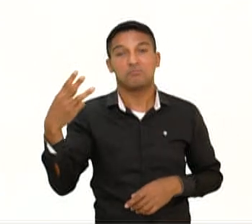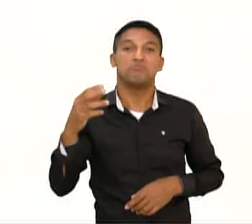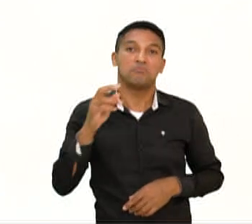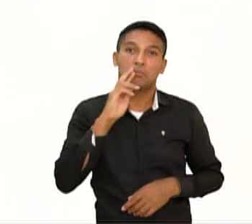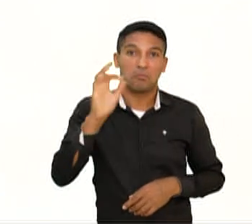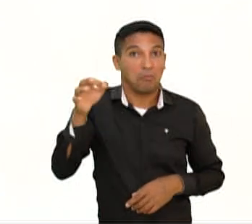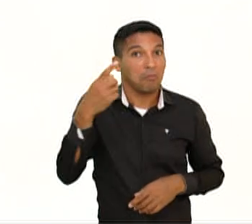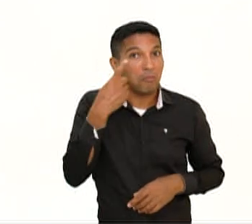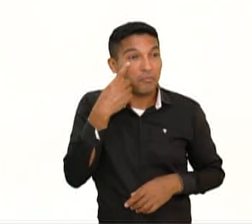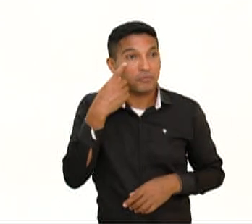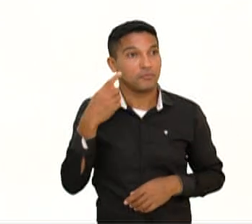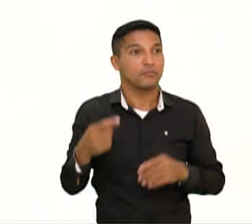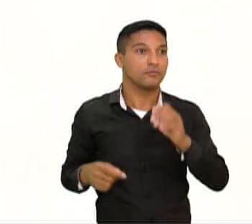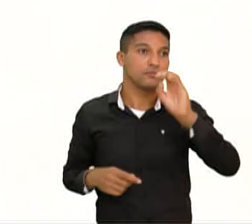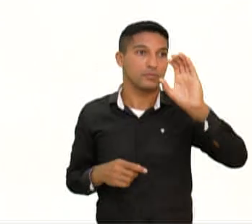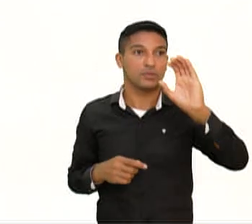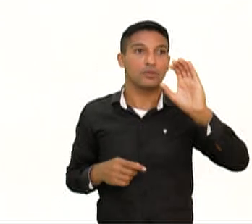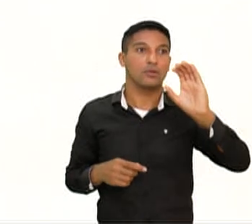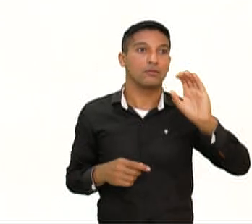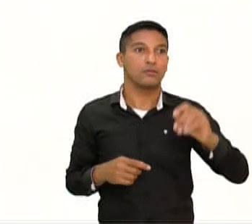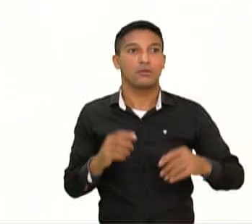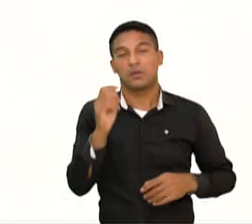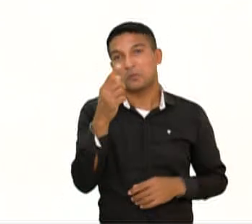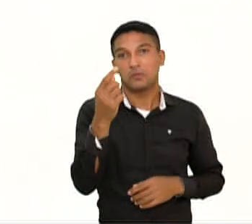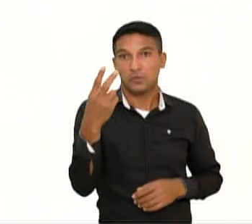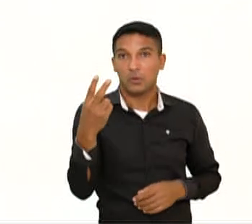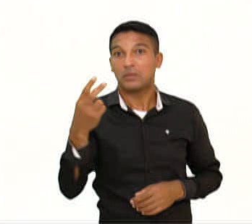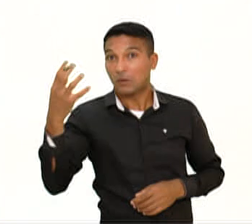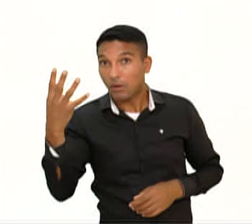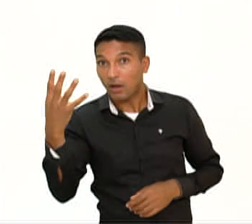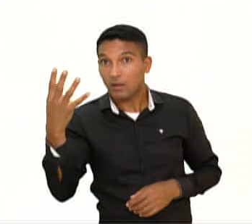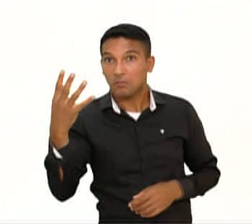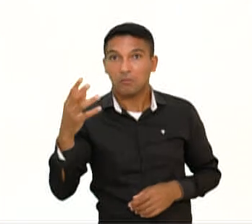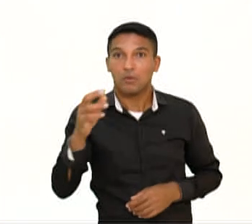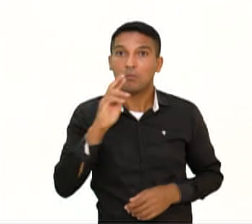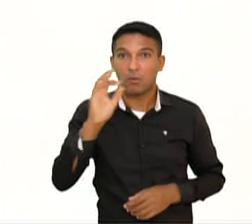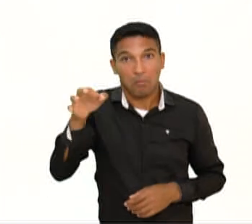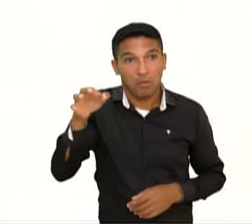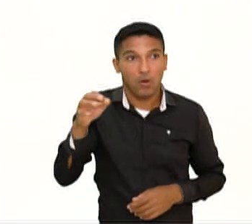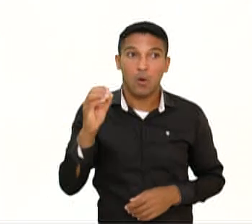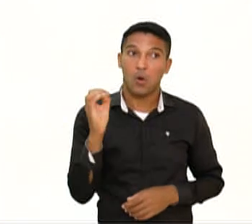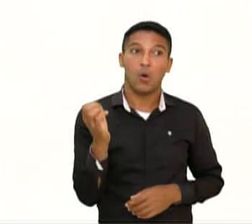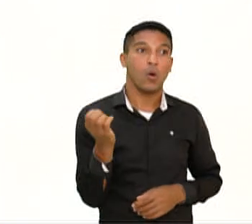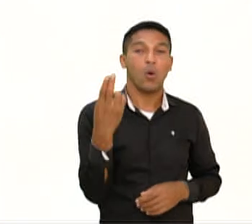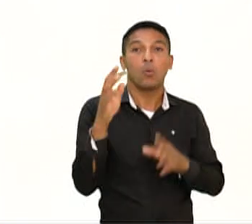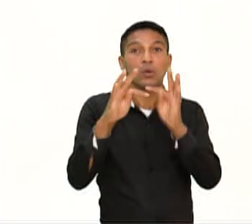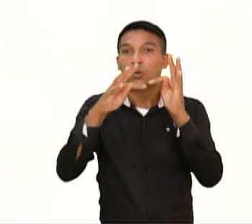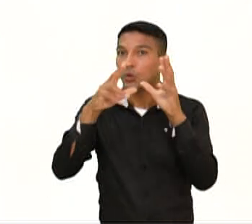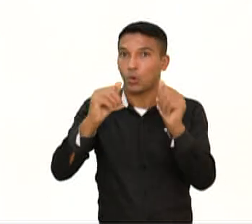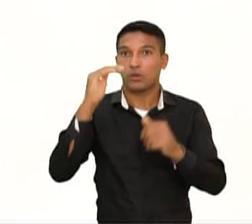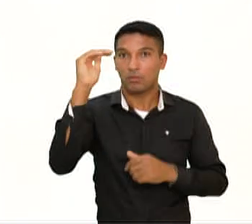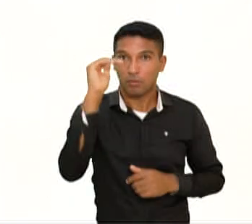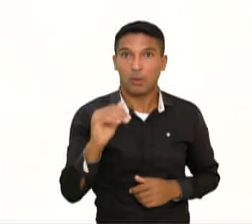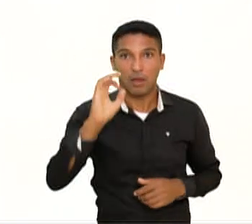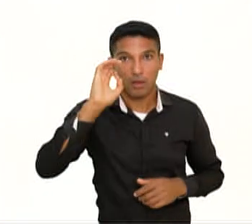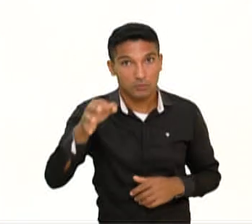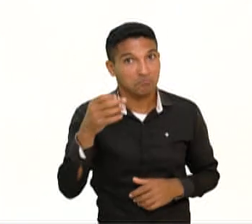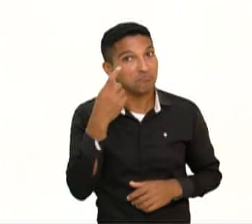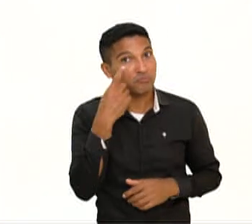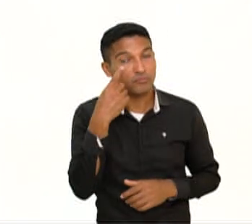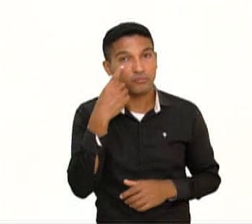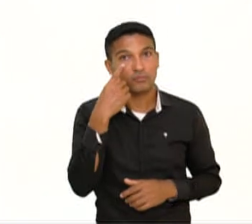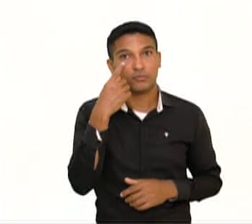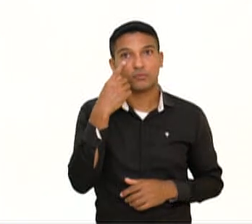são corretas, ou a letra C, onde 1, 2 e 4 são corretas, ou se todas as alternativas estão corretas. Marque